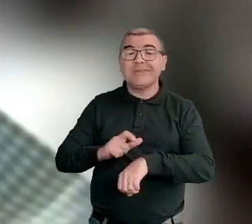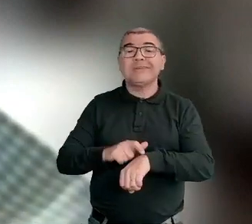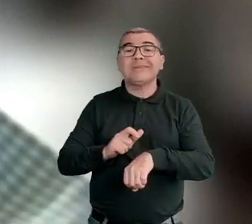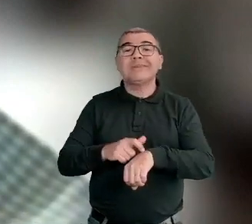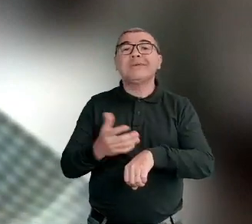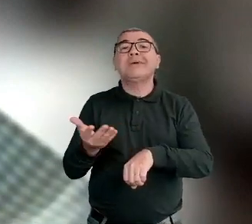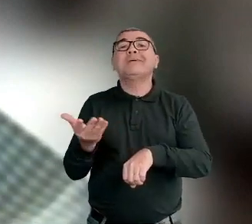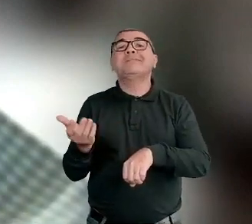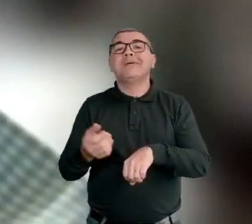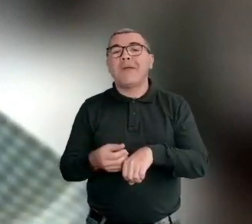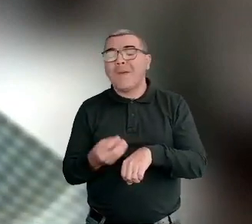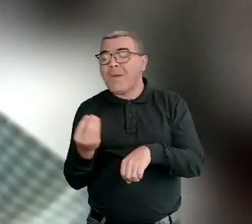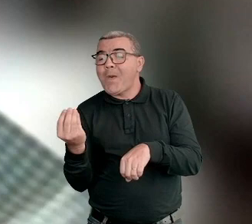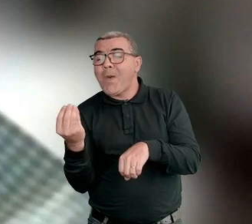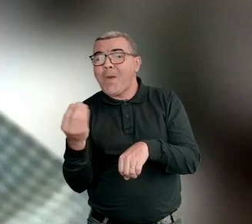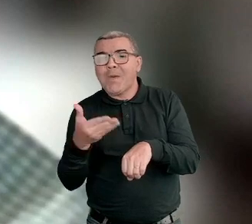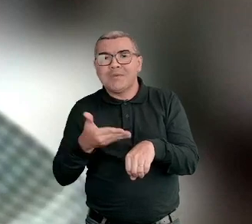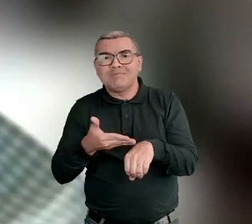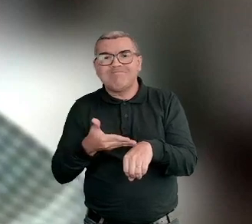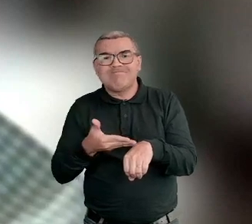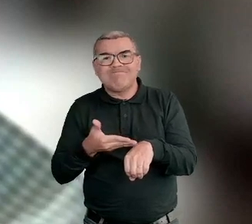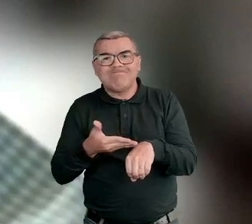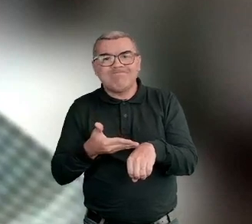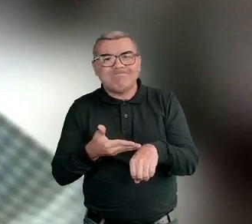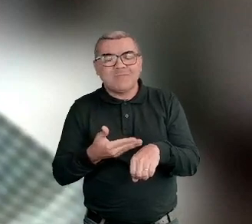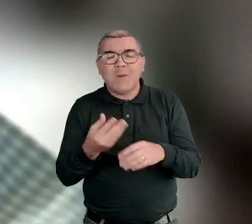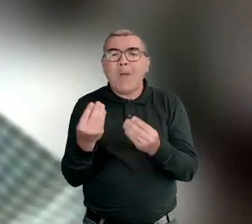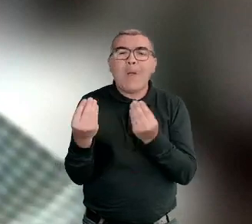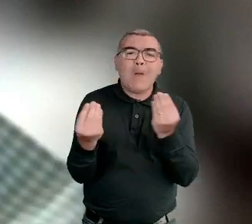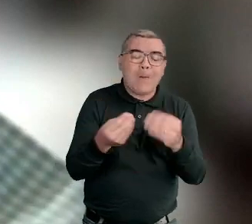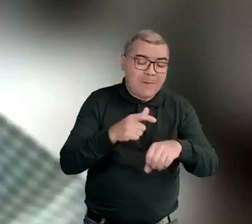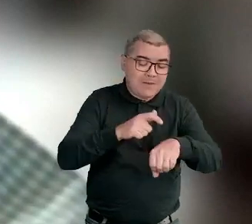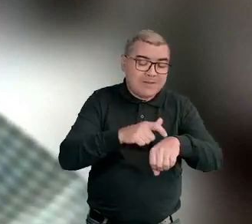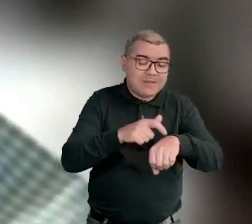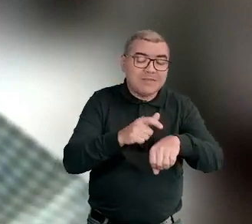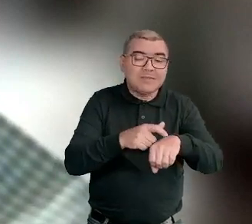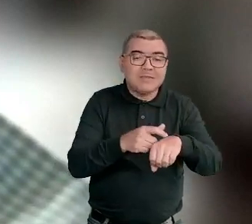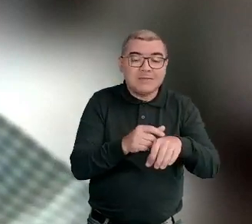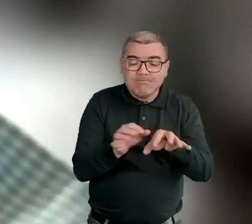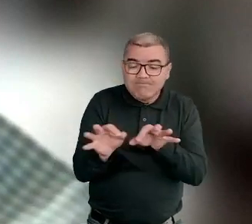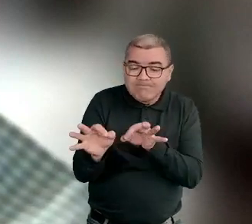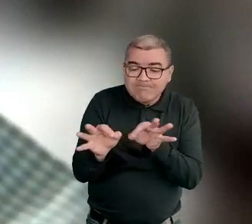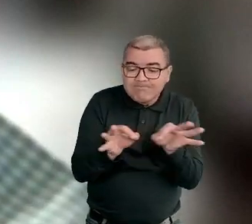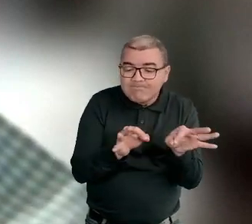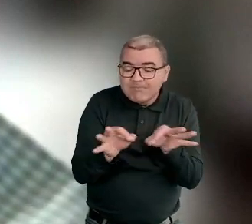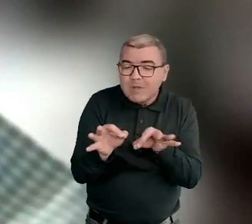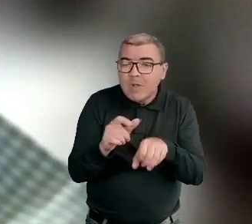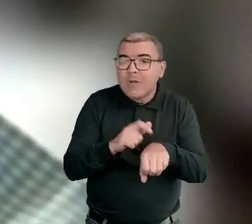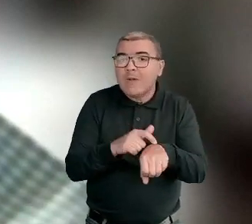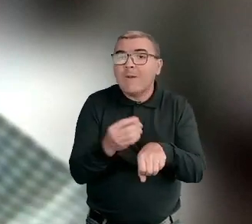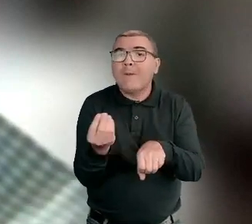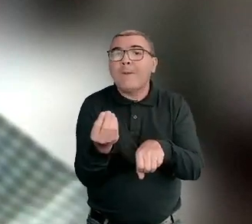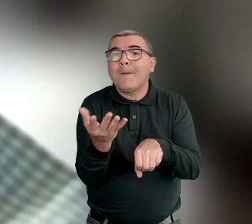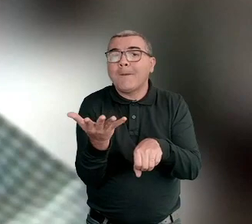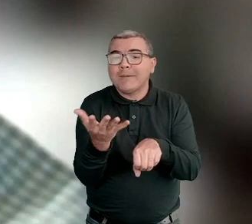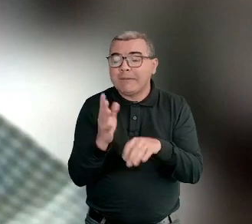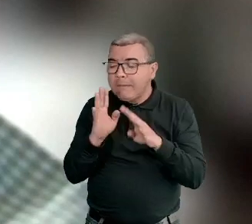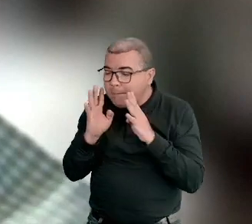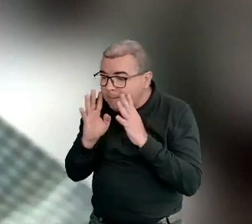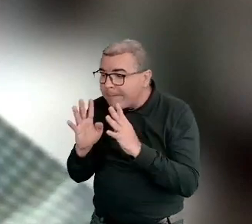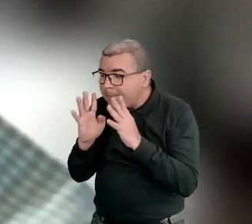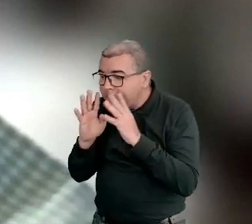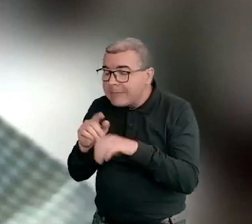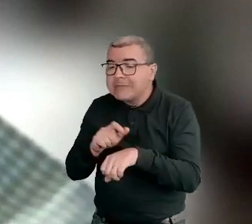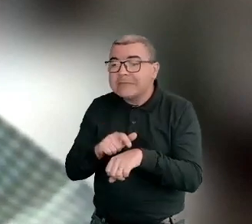alguma ideia de como é que isso pode ser endereçado? A gente precisa ter um pouco mais de tempo para conhecer as pessoas.